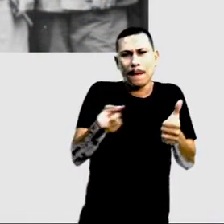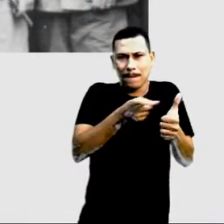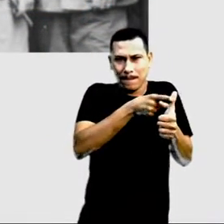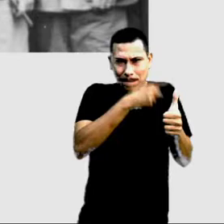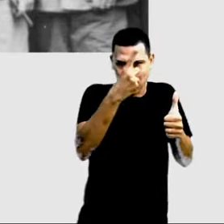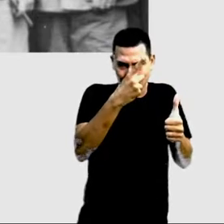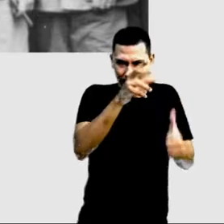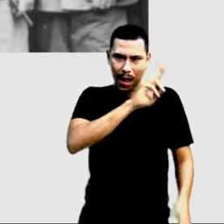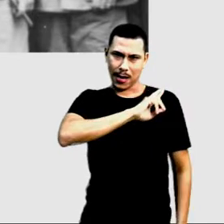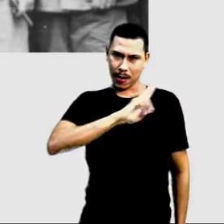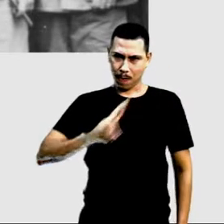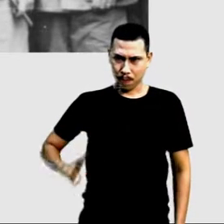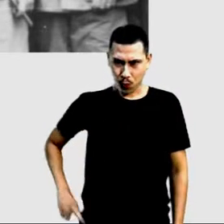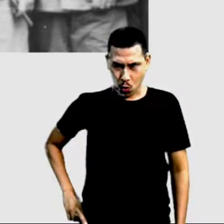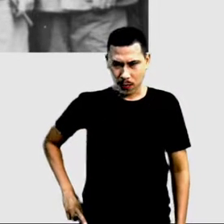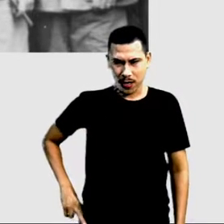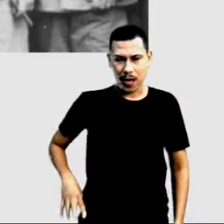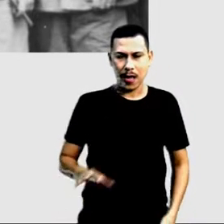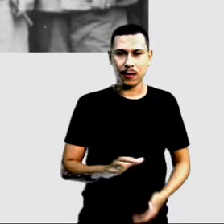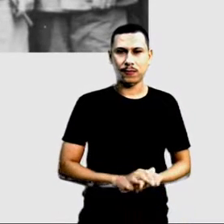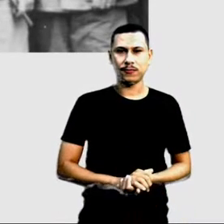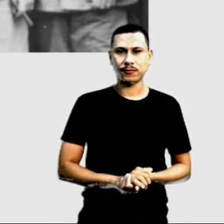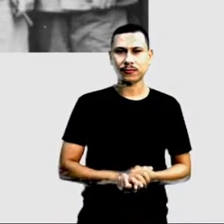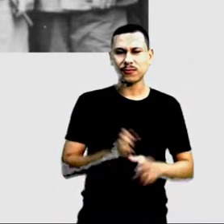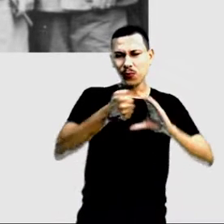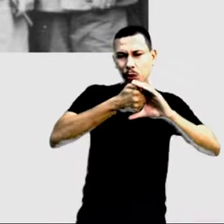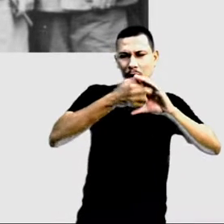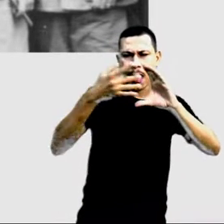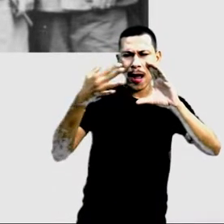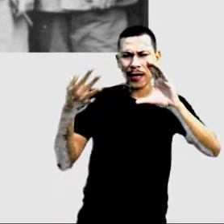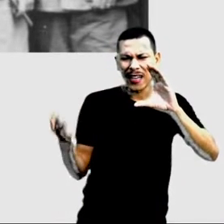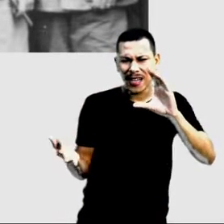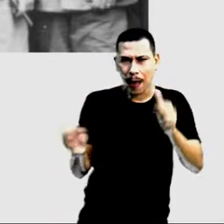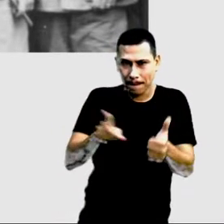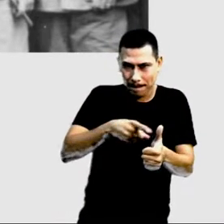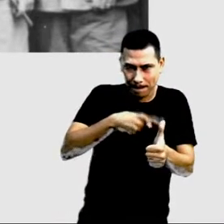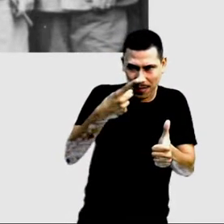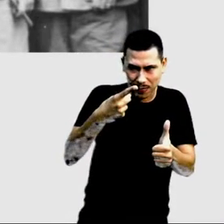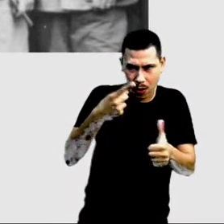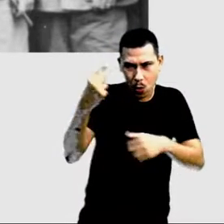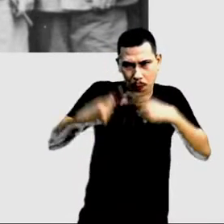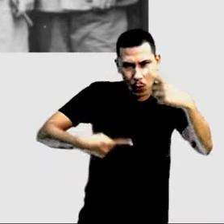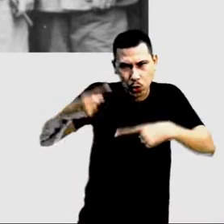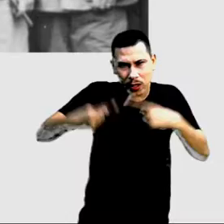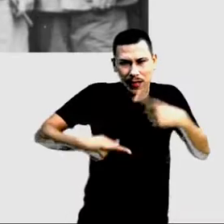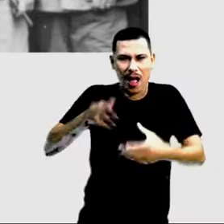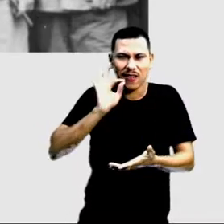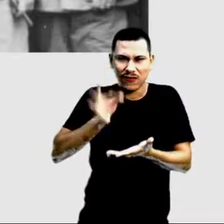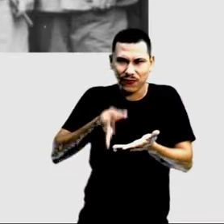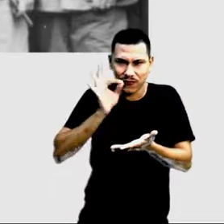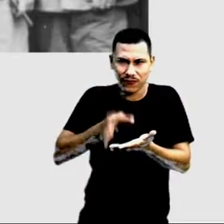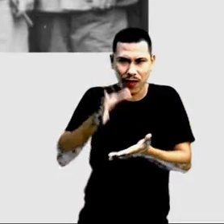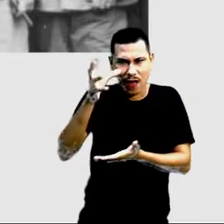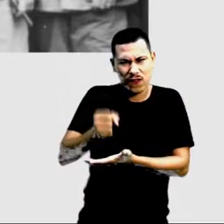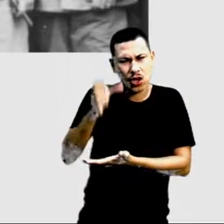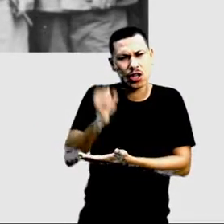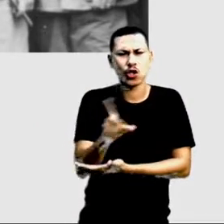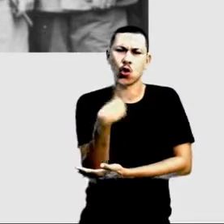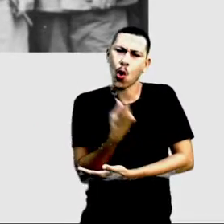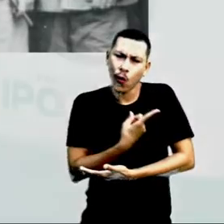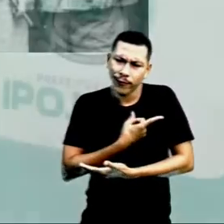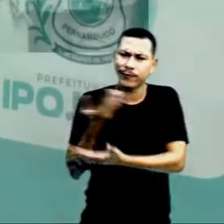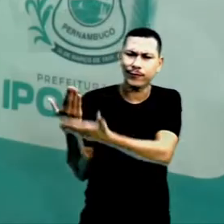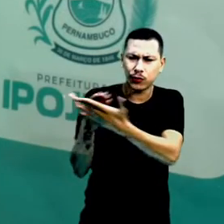República, certo? Que tinha como principal característica a política do café com leite, que nós já estudamos